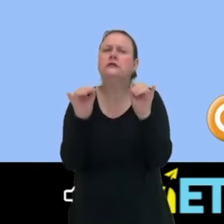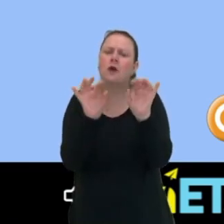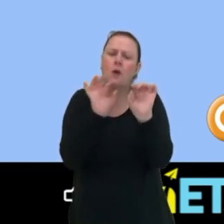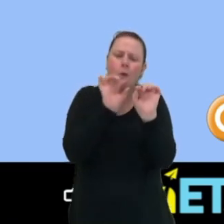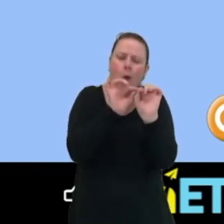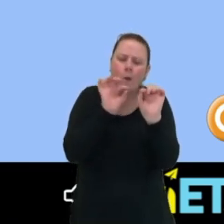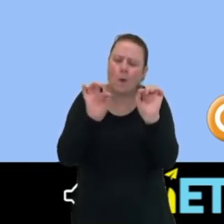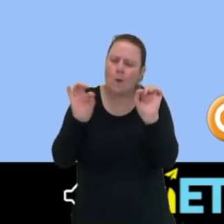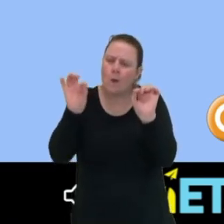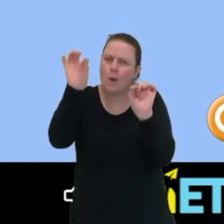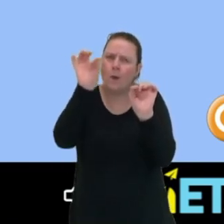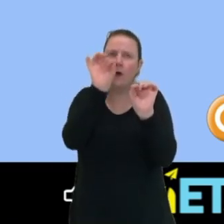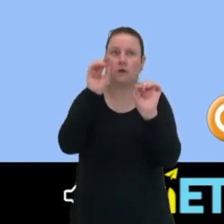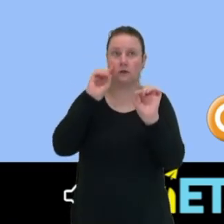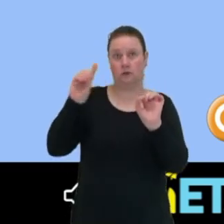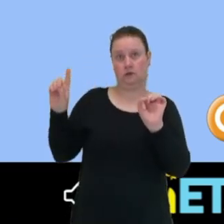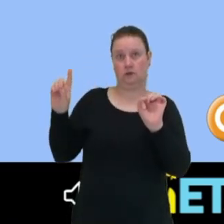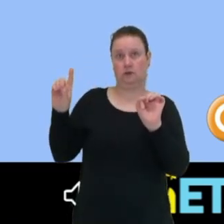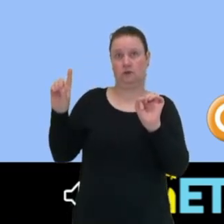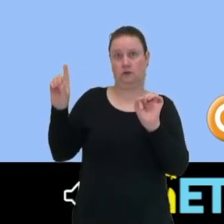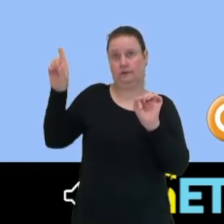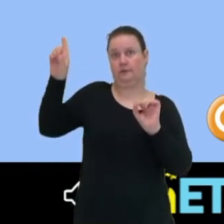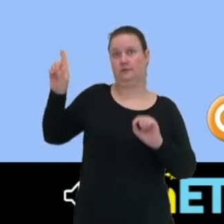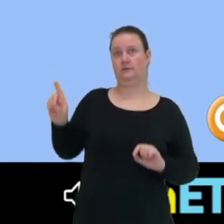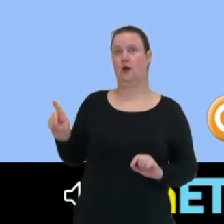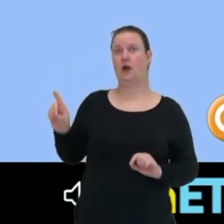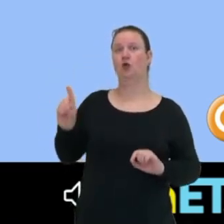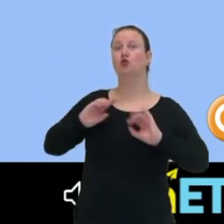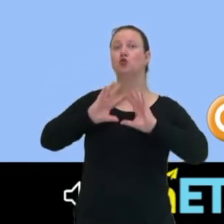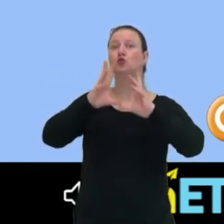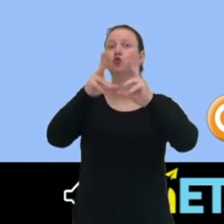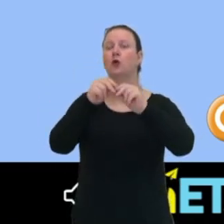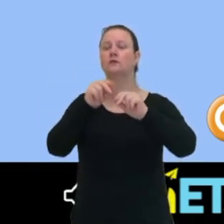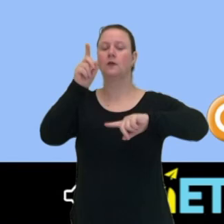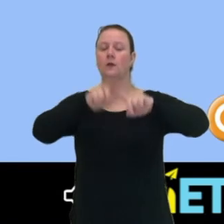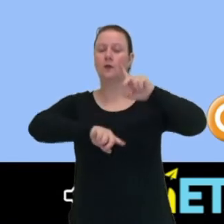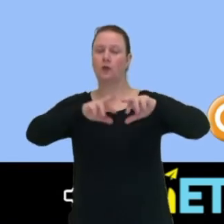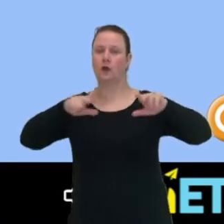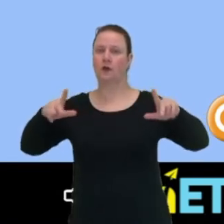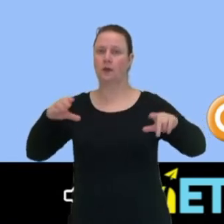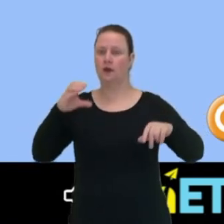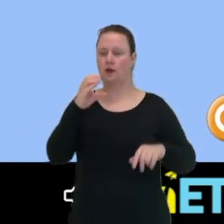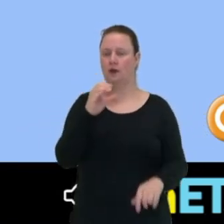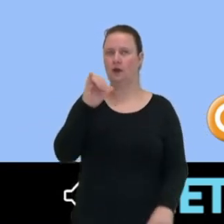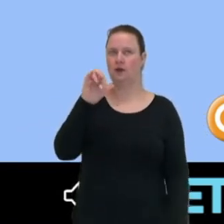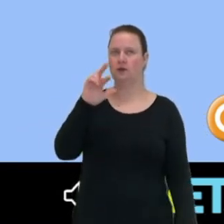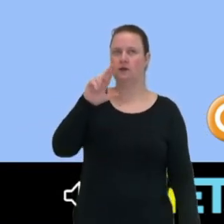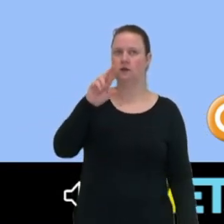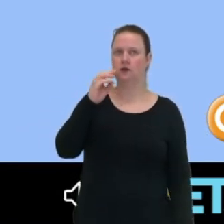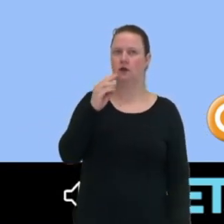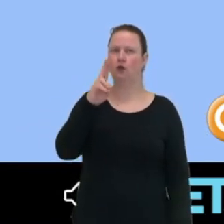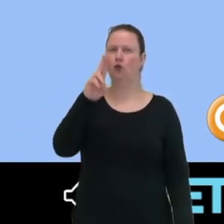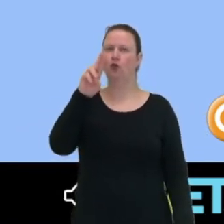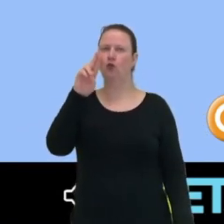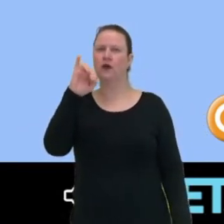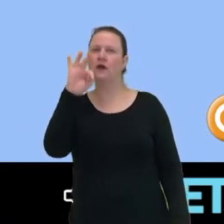canto esquerdo todos os elementos que fazem parte de um circuito. O fio que vai fazer a